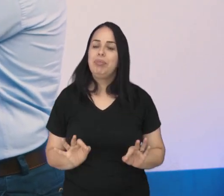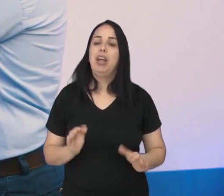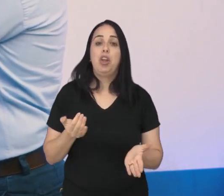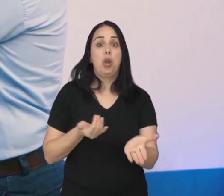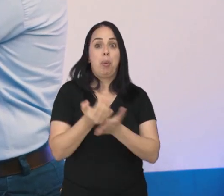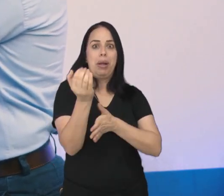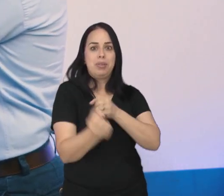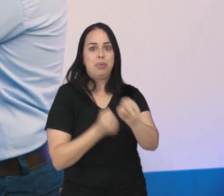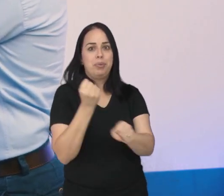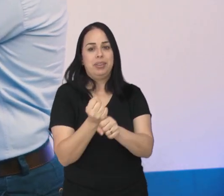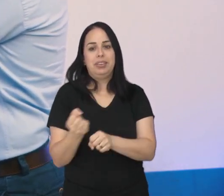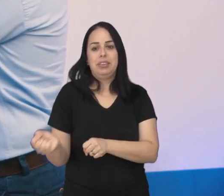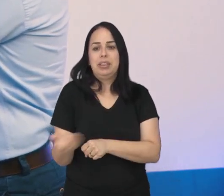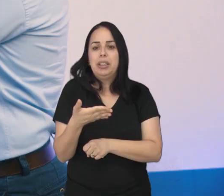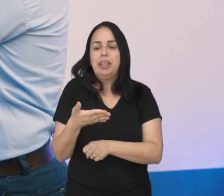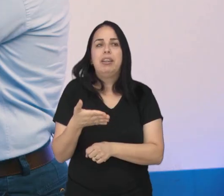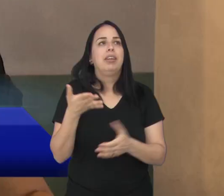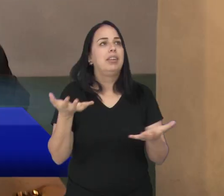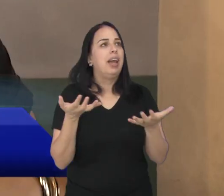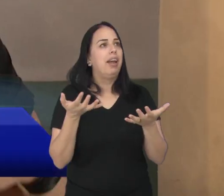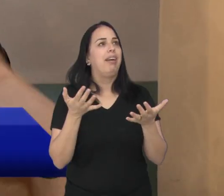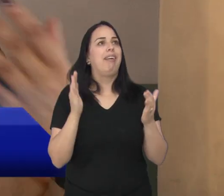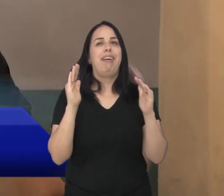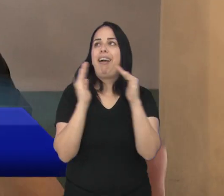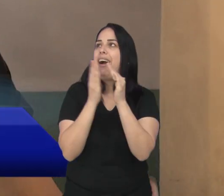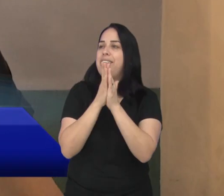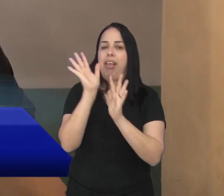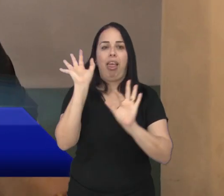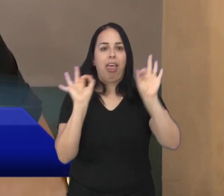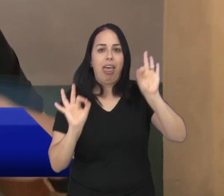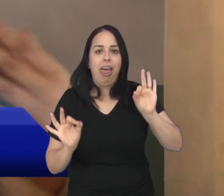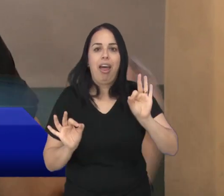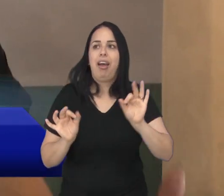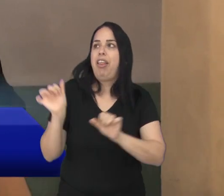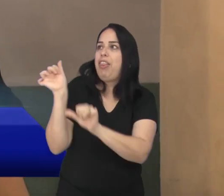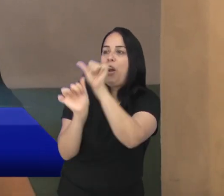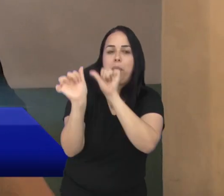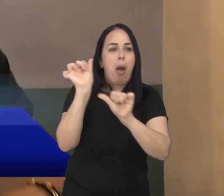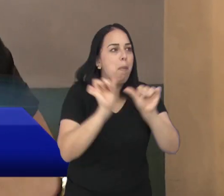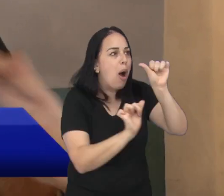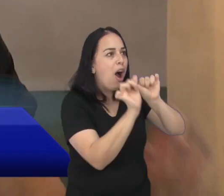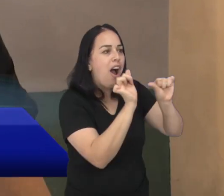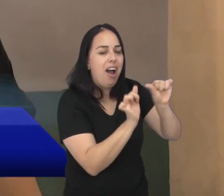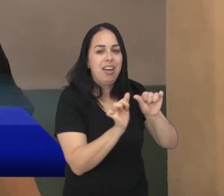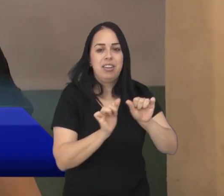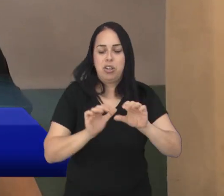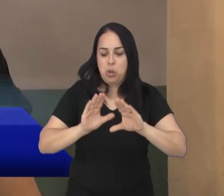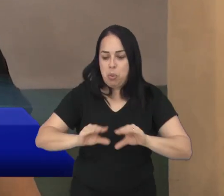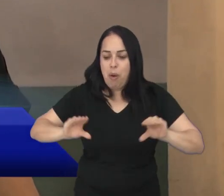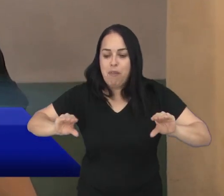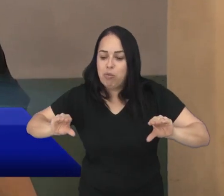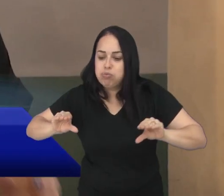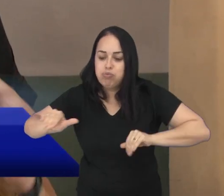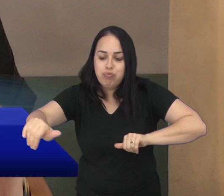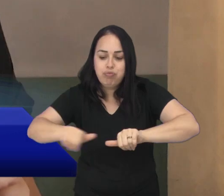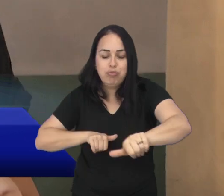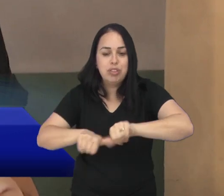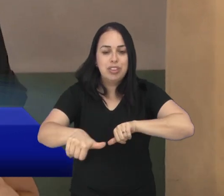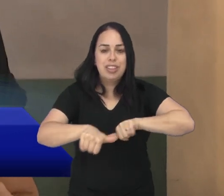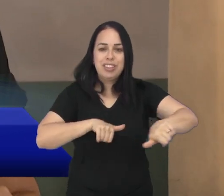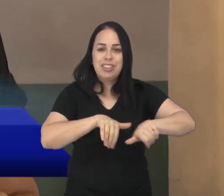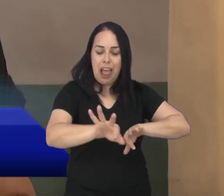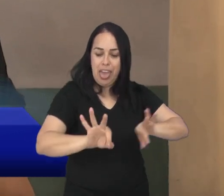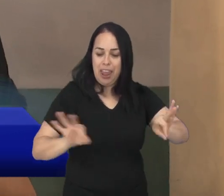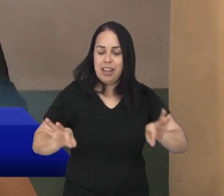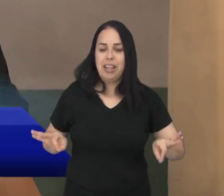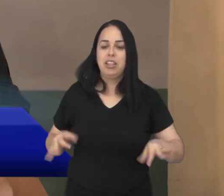é isso mesmo. Quando a gente começa o ano, quer mudar a casa, quer fazer reforma, quer mudar móveis de lugar, né? E eu tô com